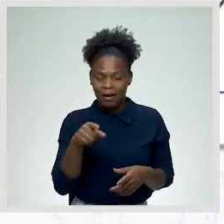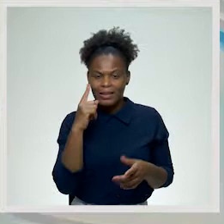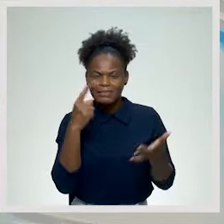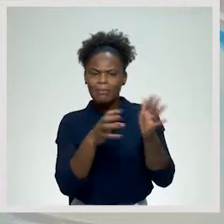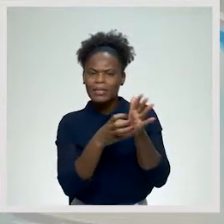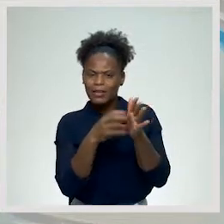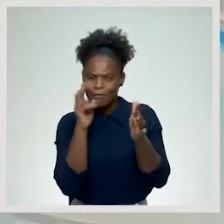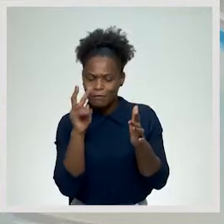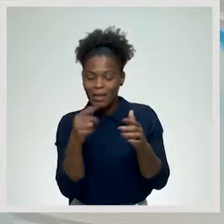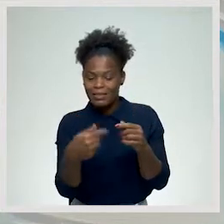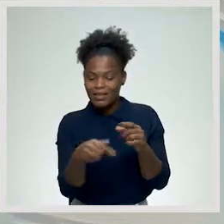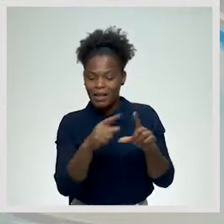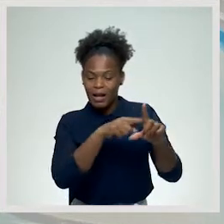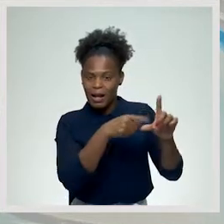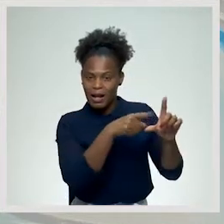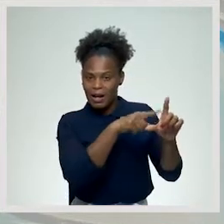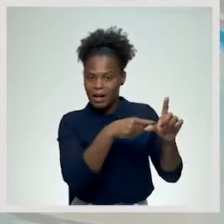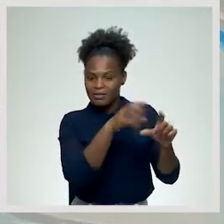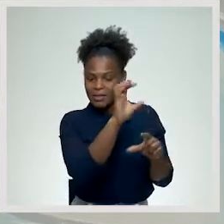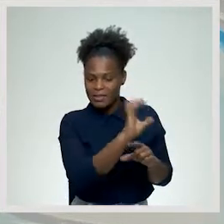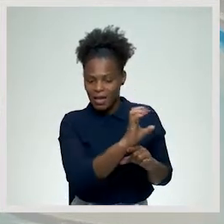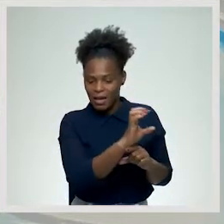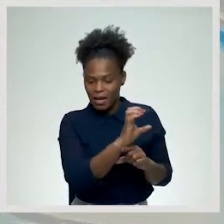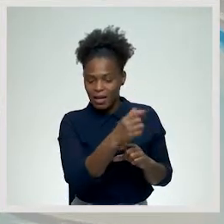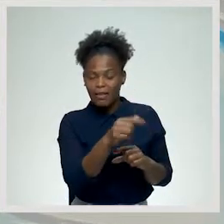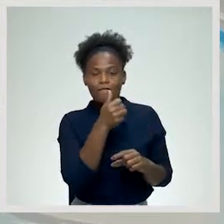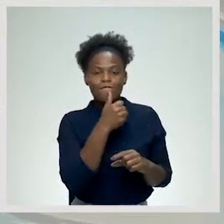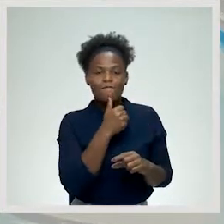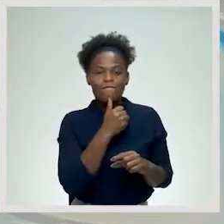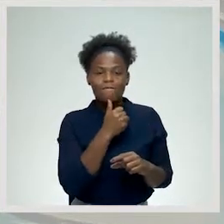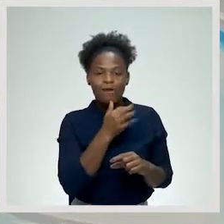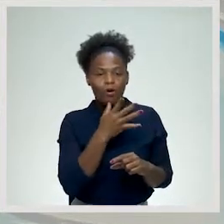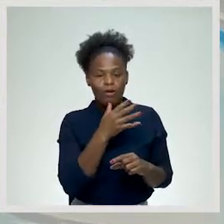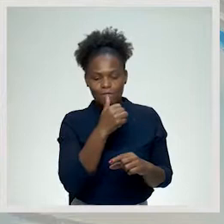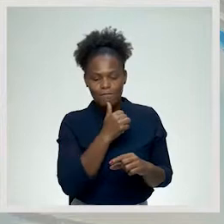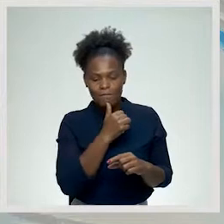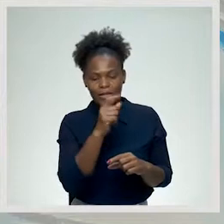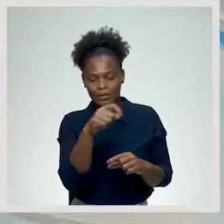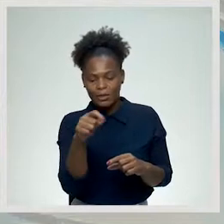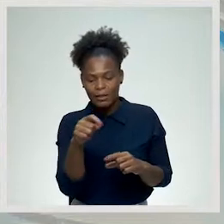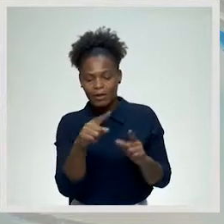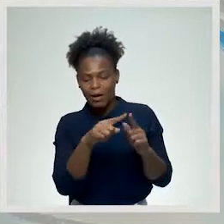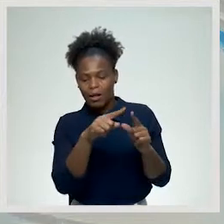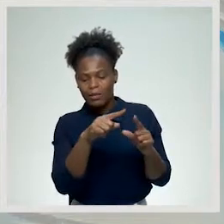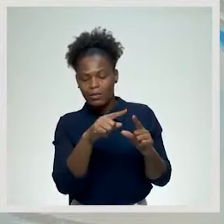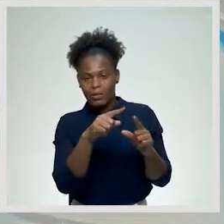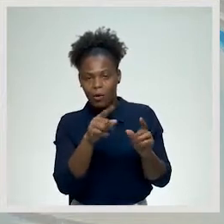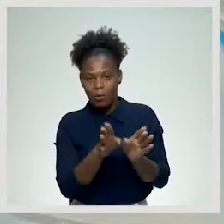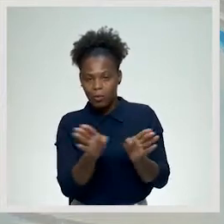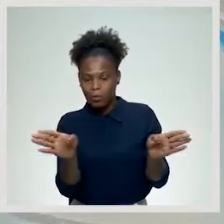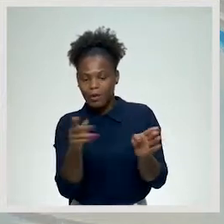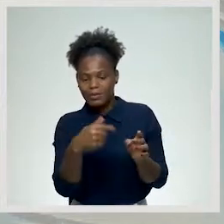temos o ângulo C, que está a vermelha, ele está escrito na circunferência, é o